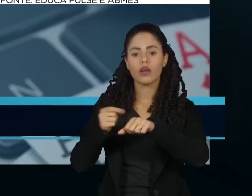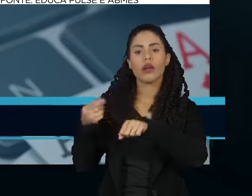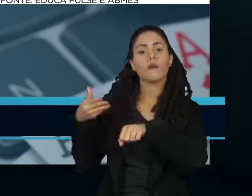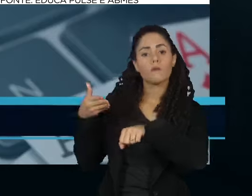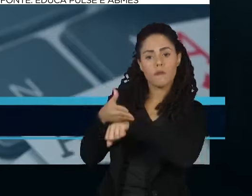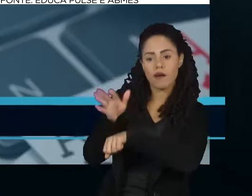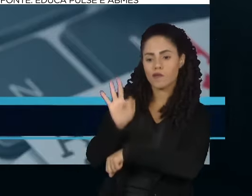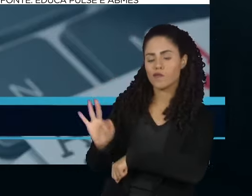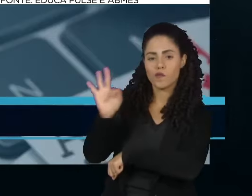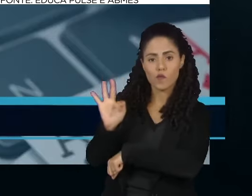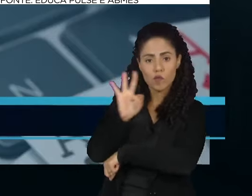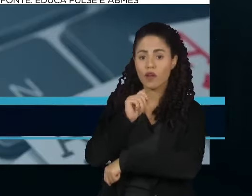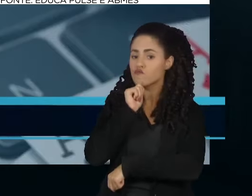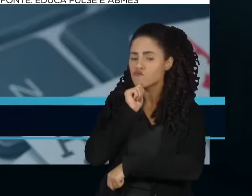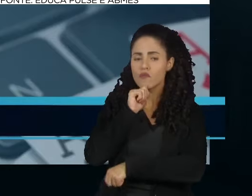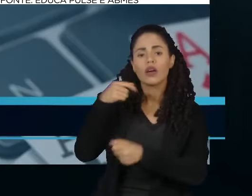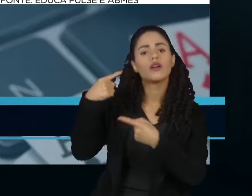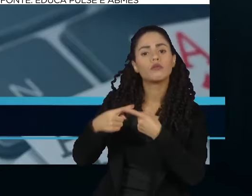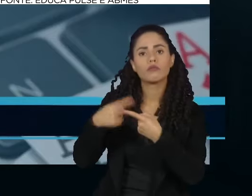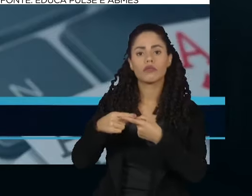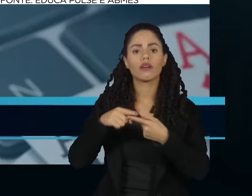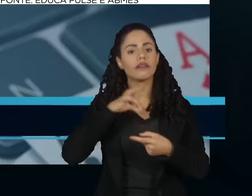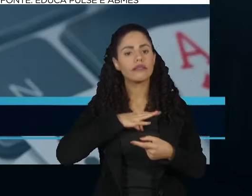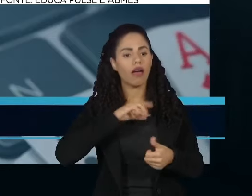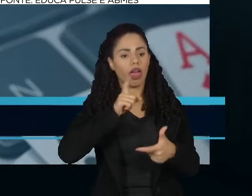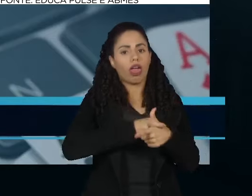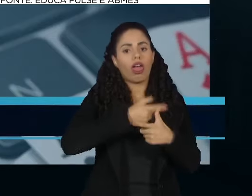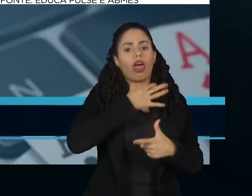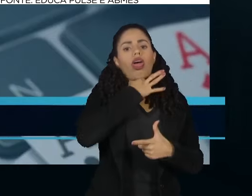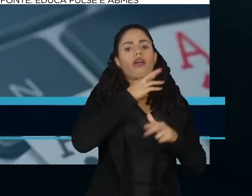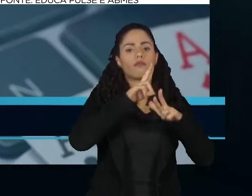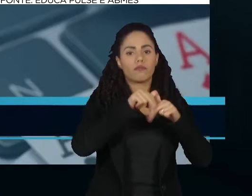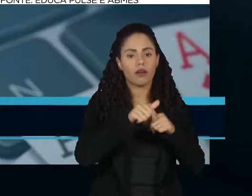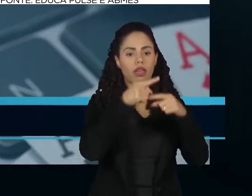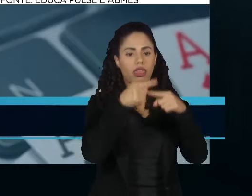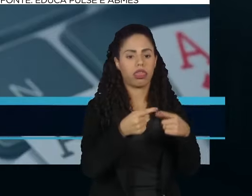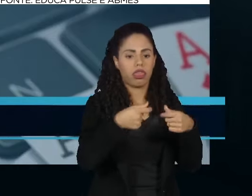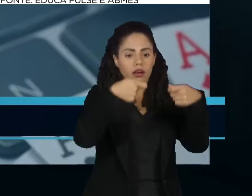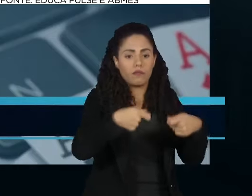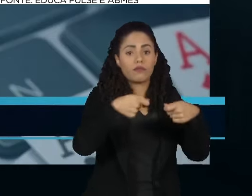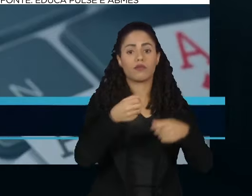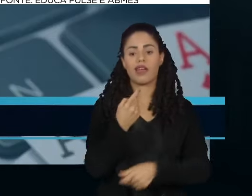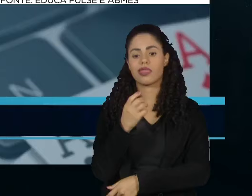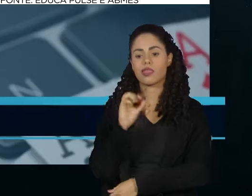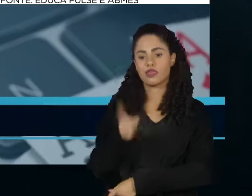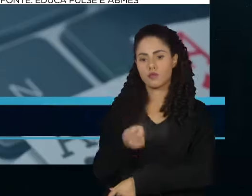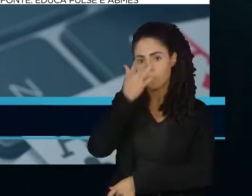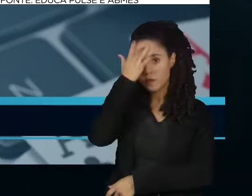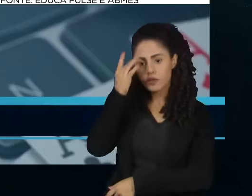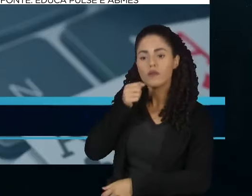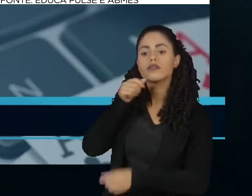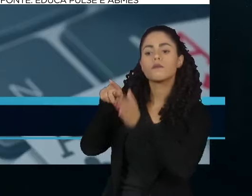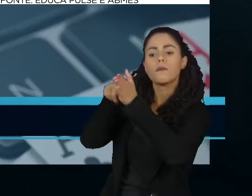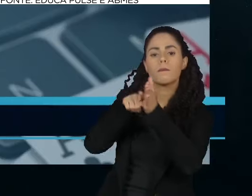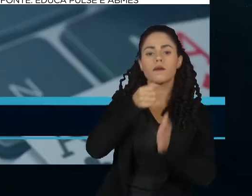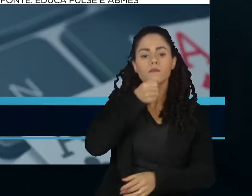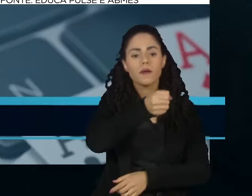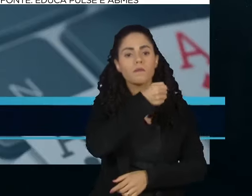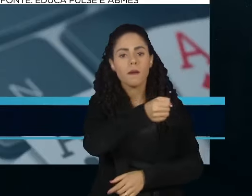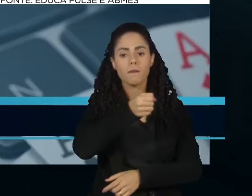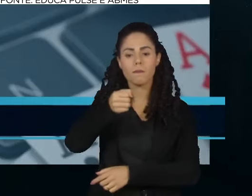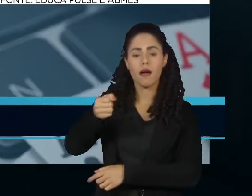uma universidade porque comprometeram a renda com apostas online. O levantamento ouviu mais de 10 mil entrevistados das 5 regiões